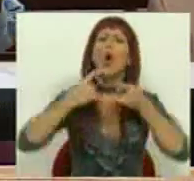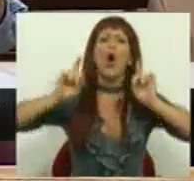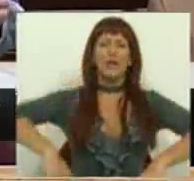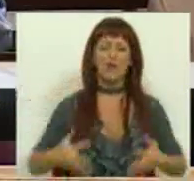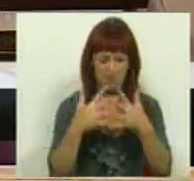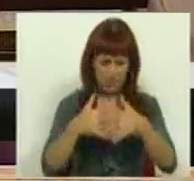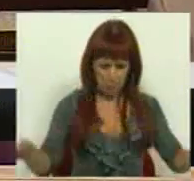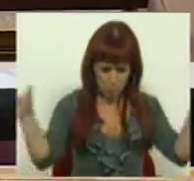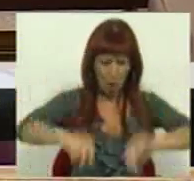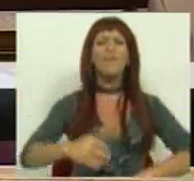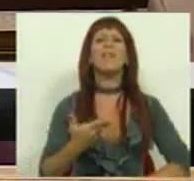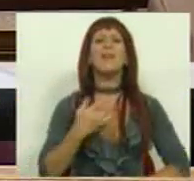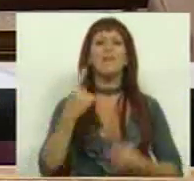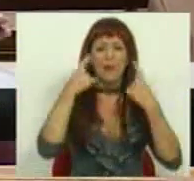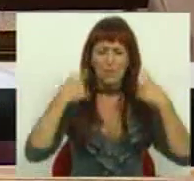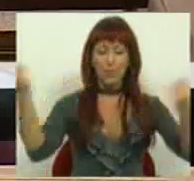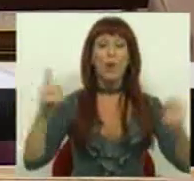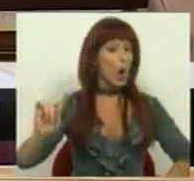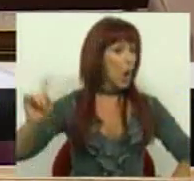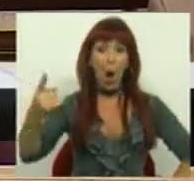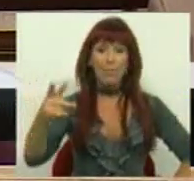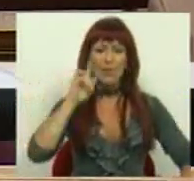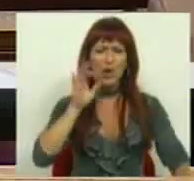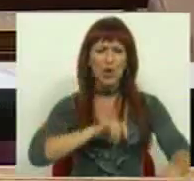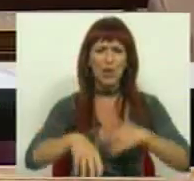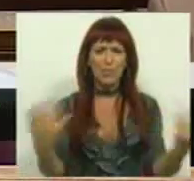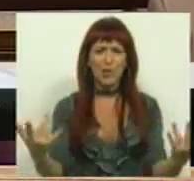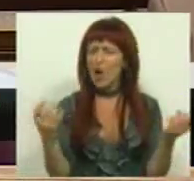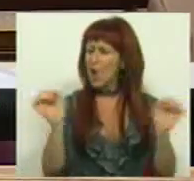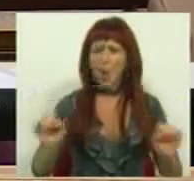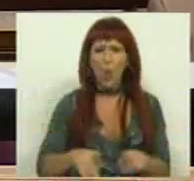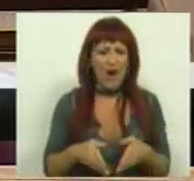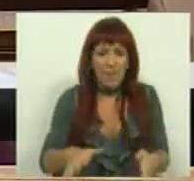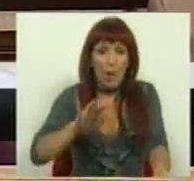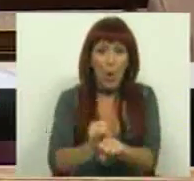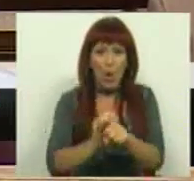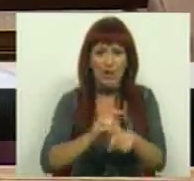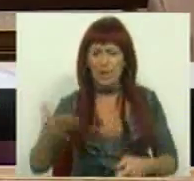a reestruturação da dívida pública. Senão, senhoras e senhores deputados, não temos outro caminho